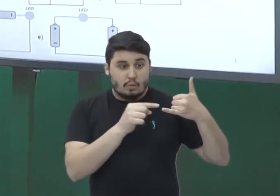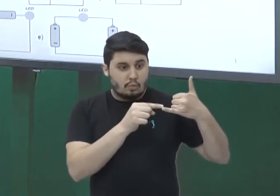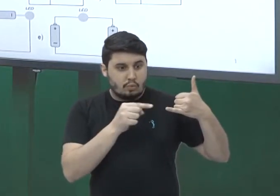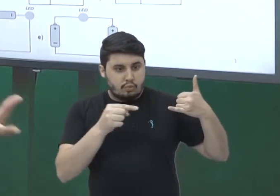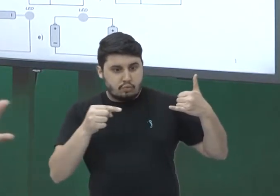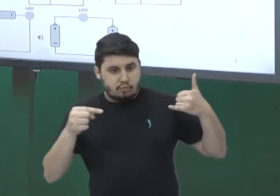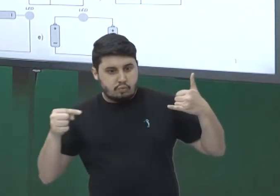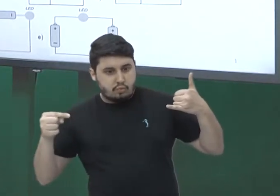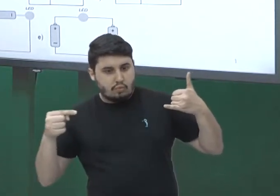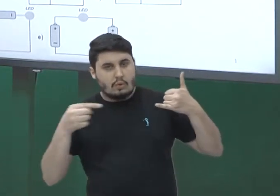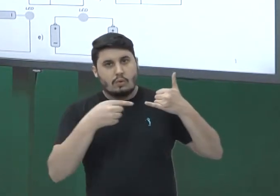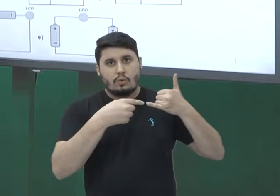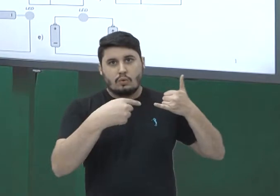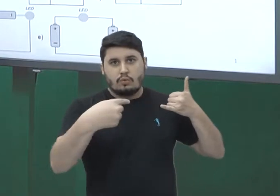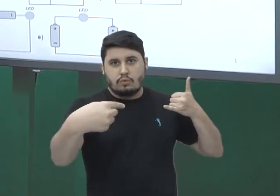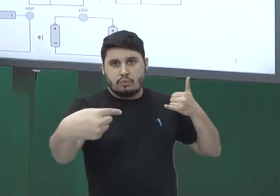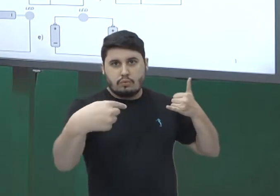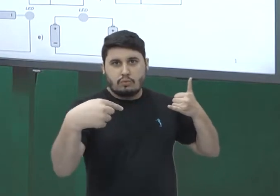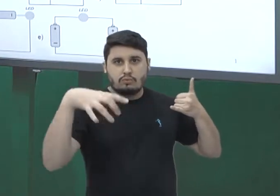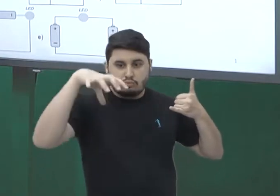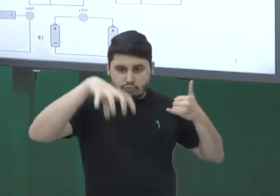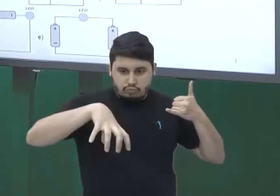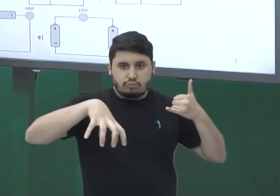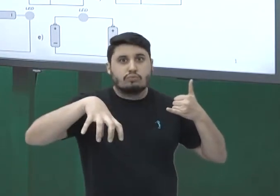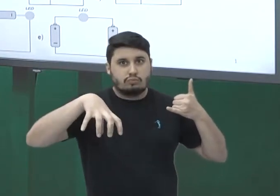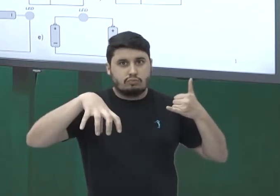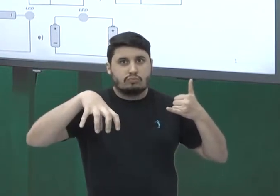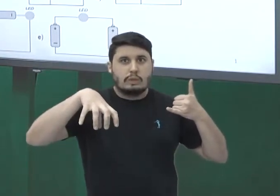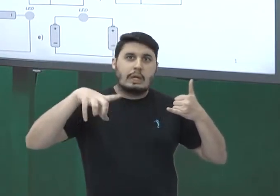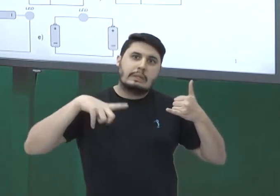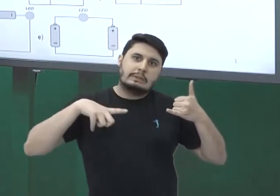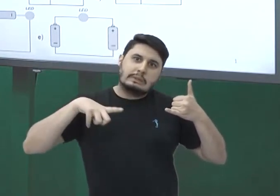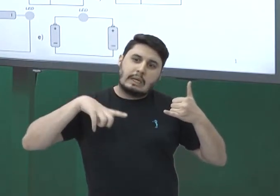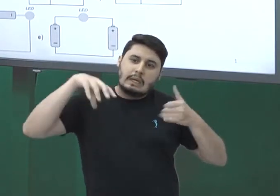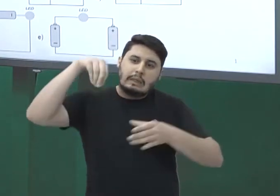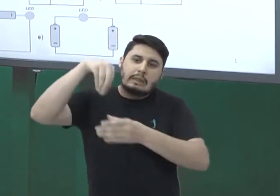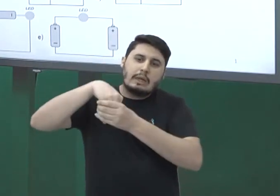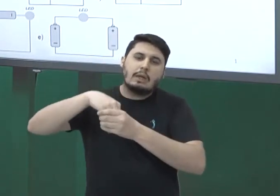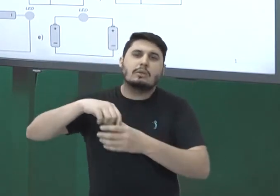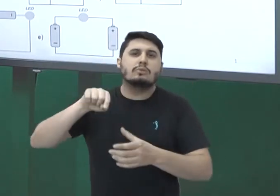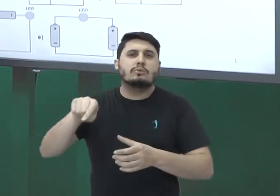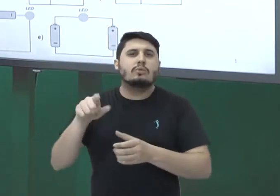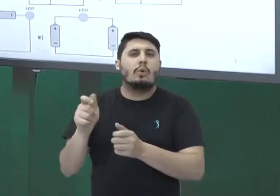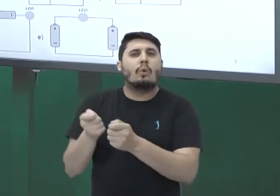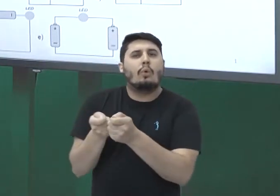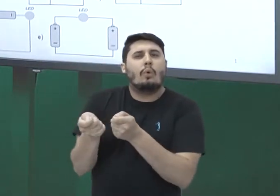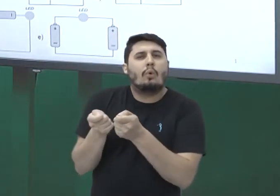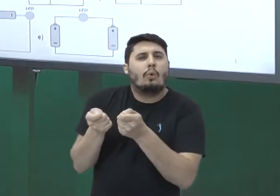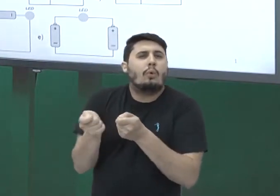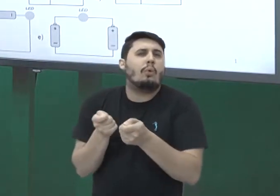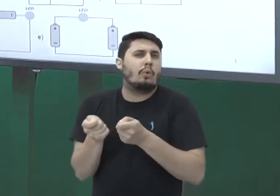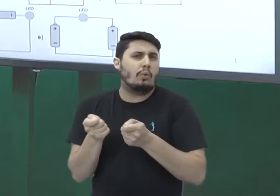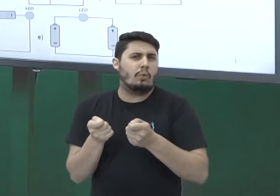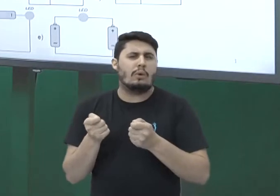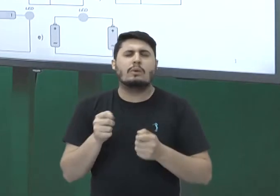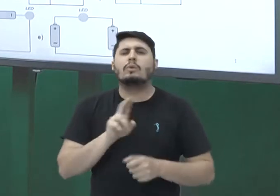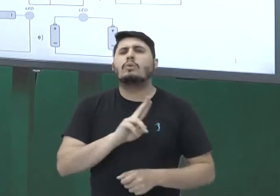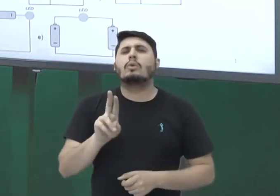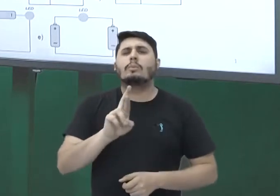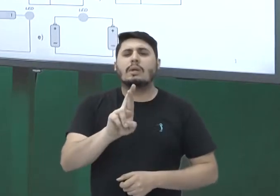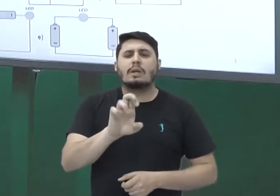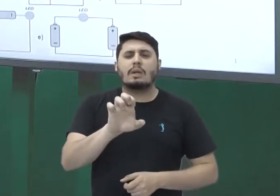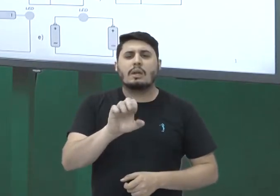gerador, e claro, possivelmente algum tipo de resistor ou algo desse tipo. Opa,